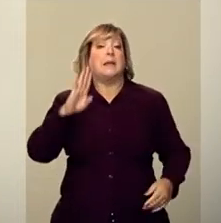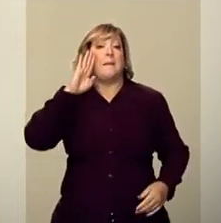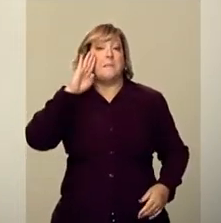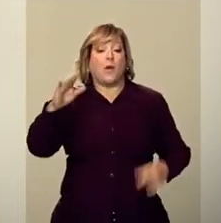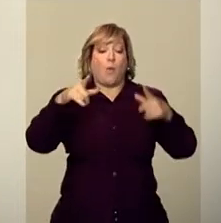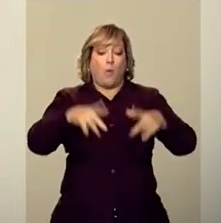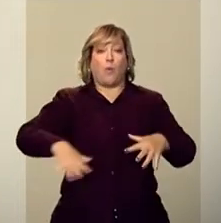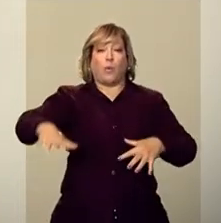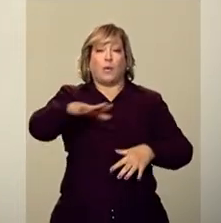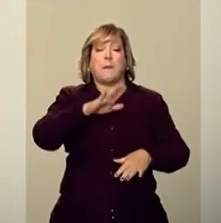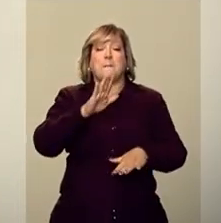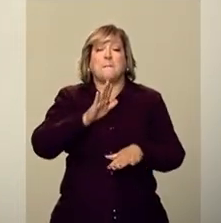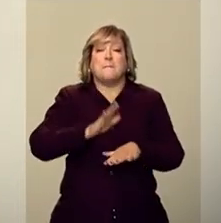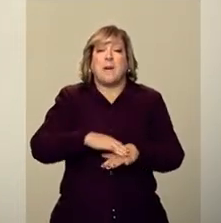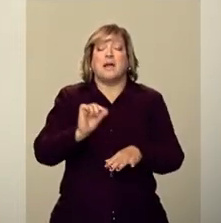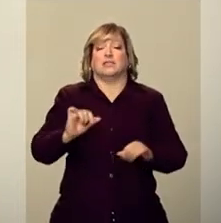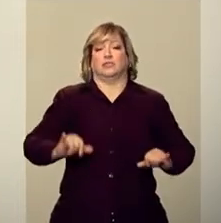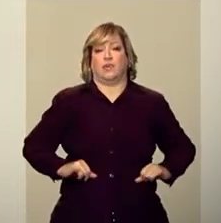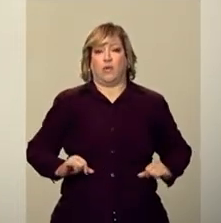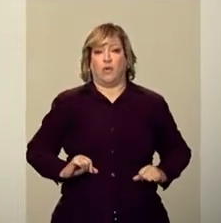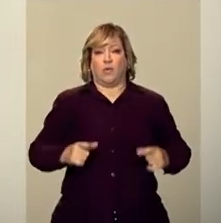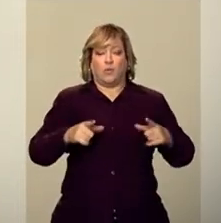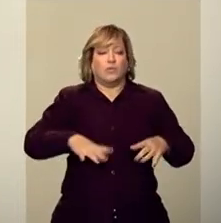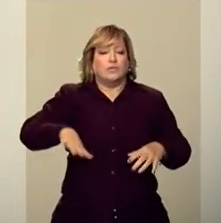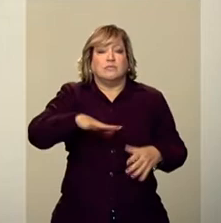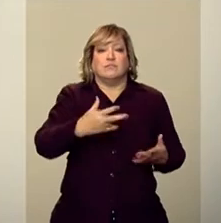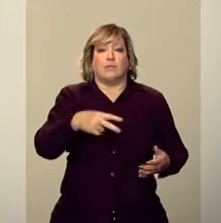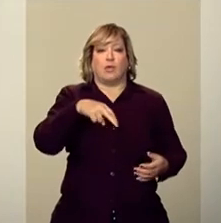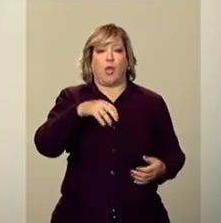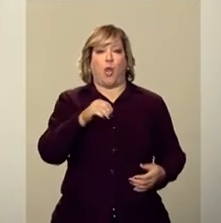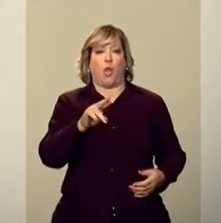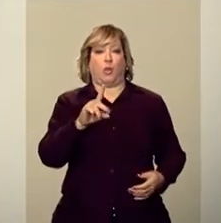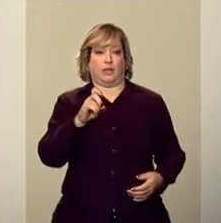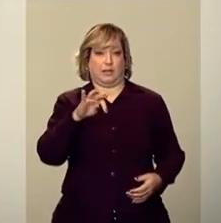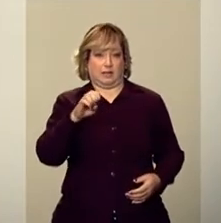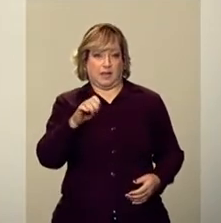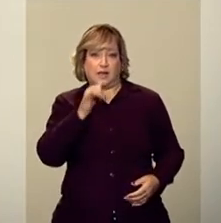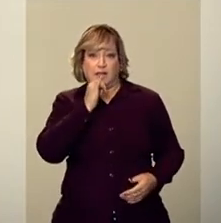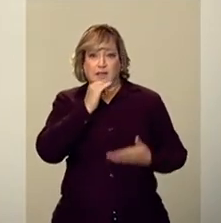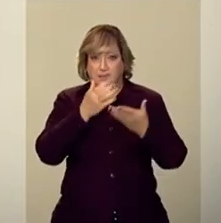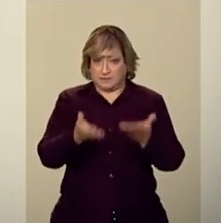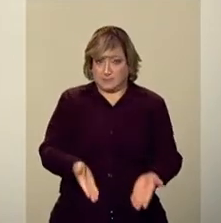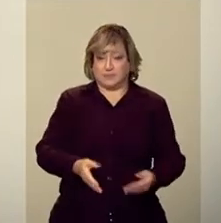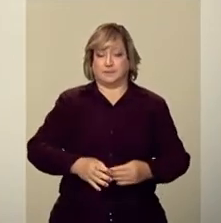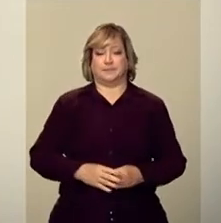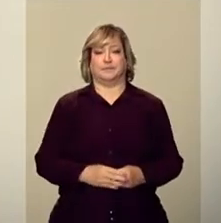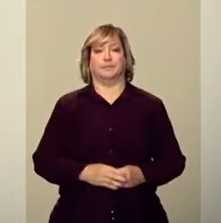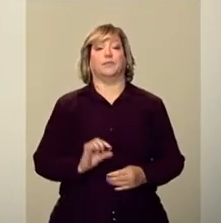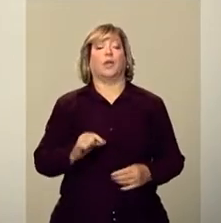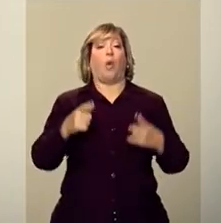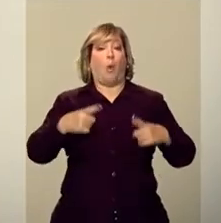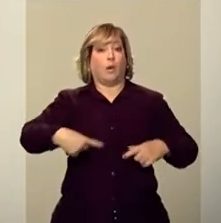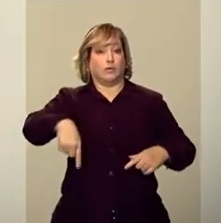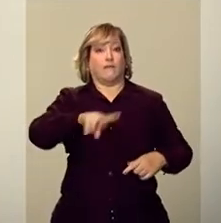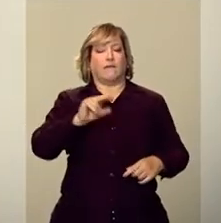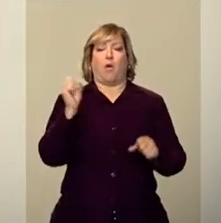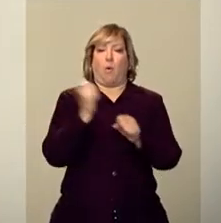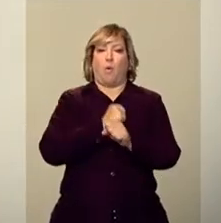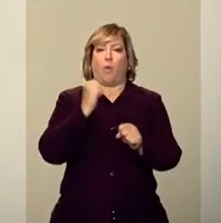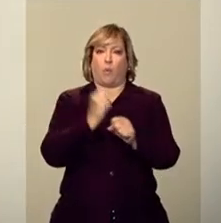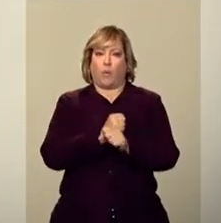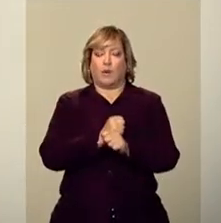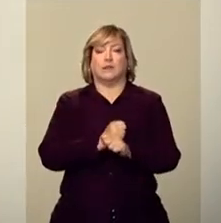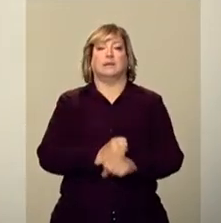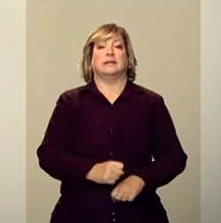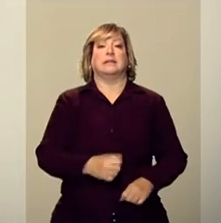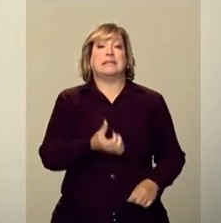as regiões mais sensíveis mais fragilizadas por exemplo o Nordeste onde nós vamos construir